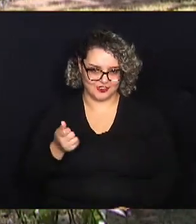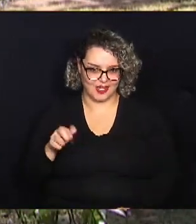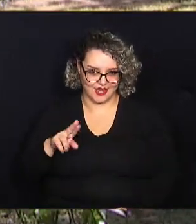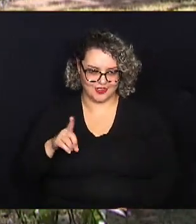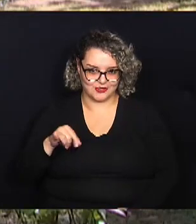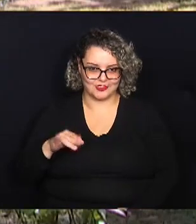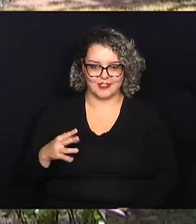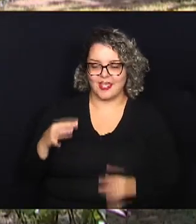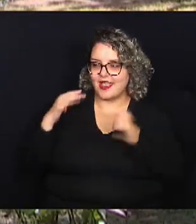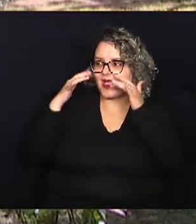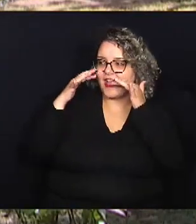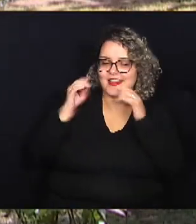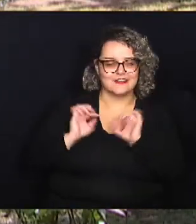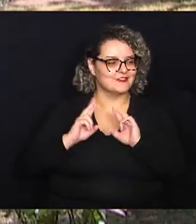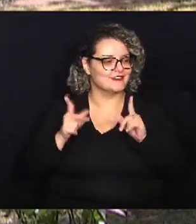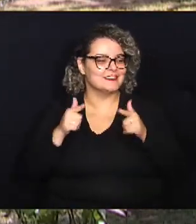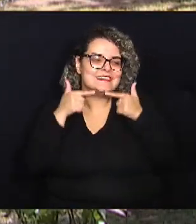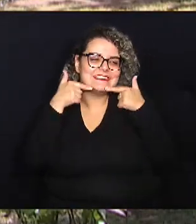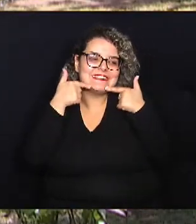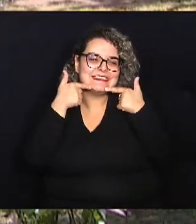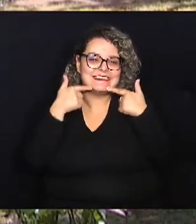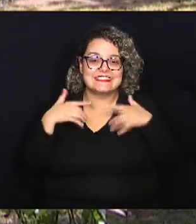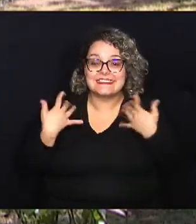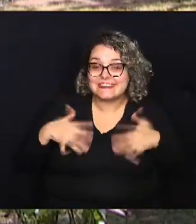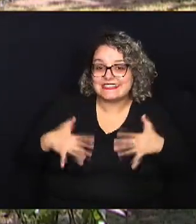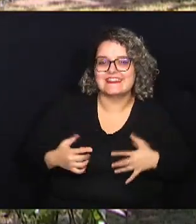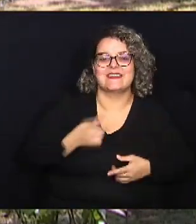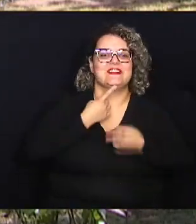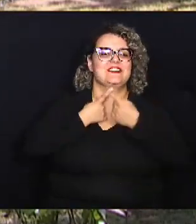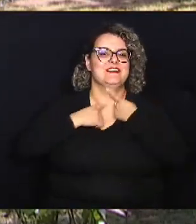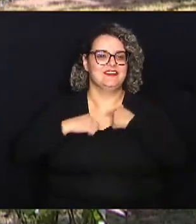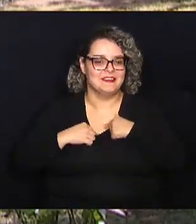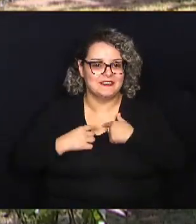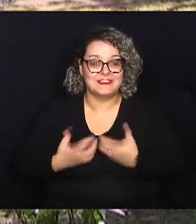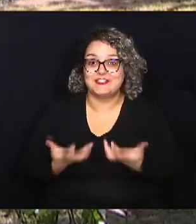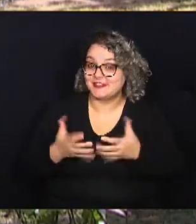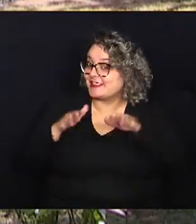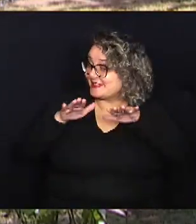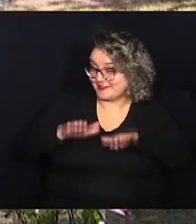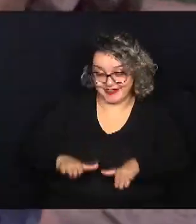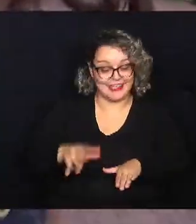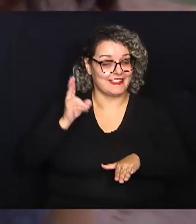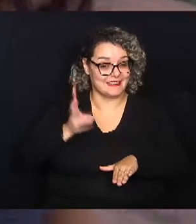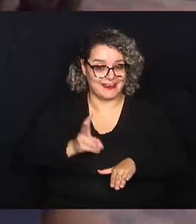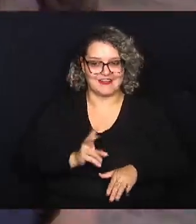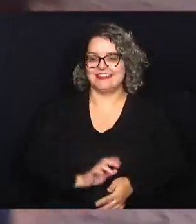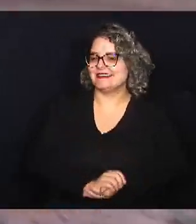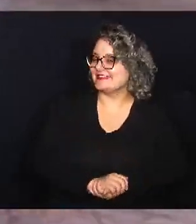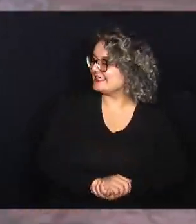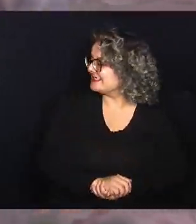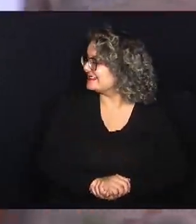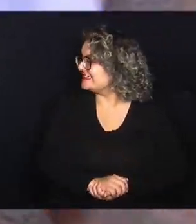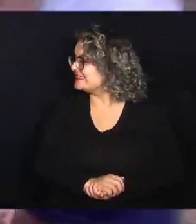olhar diferente, um sorriso e a vontade de não sair mais, né? De querer ficar.